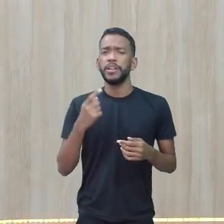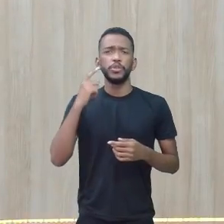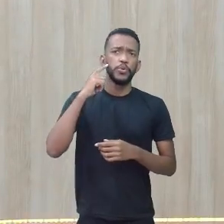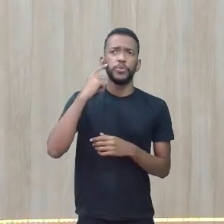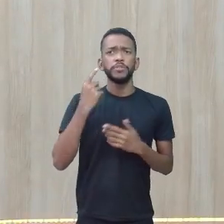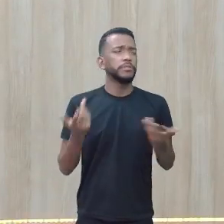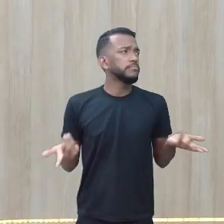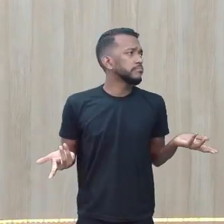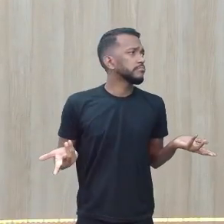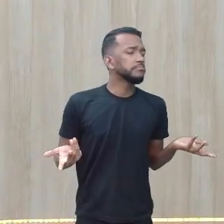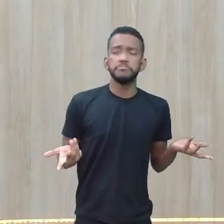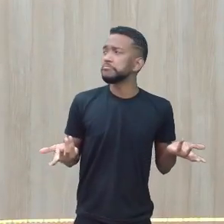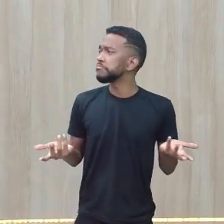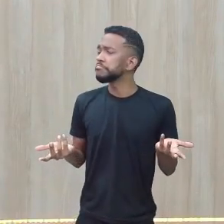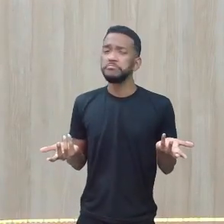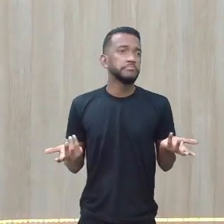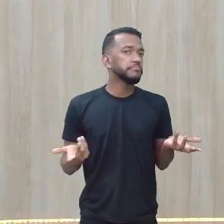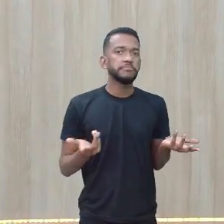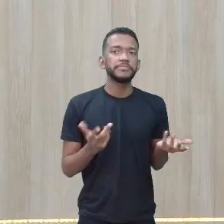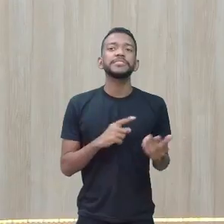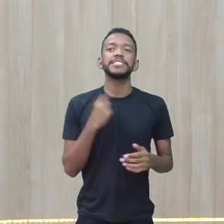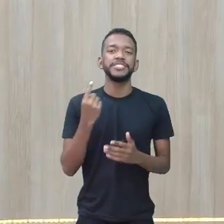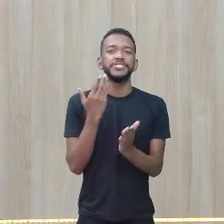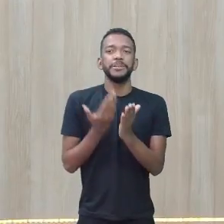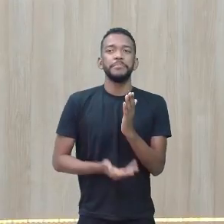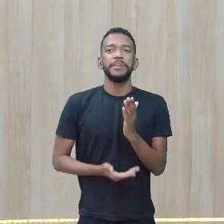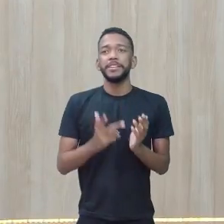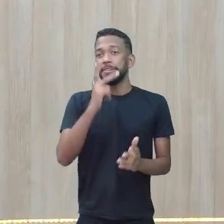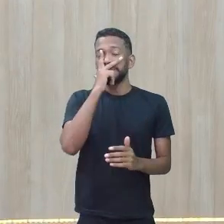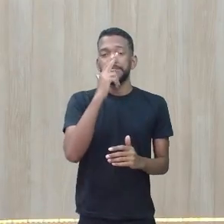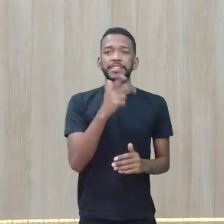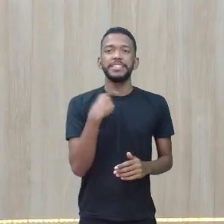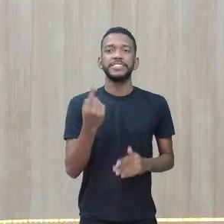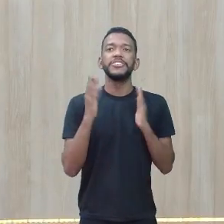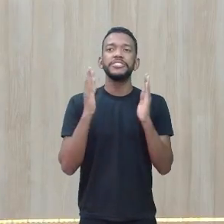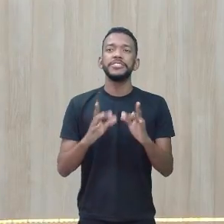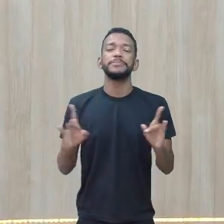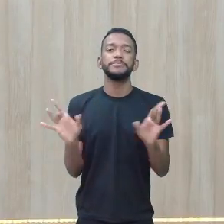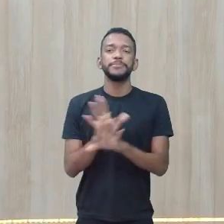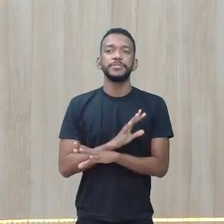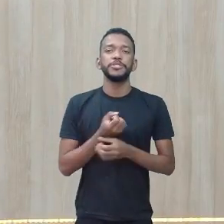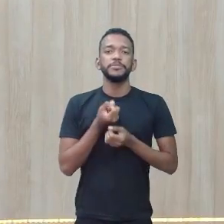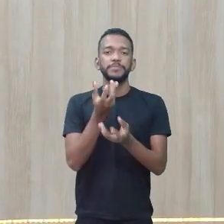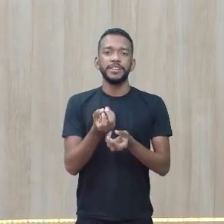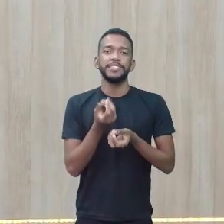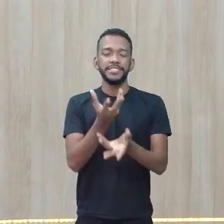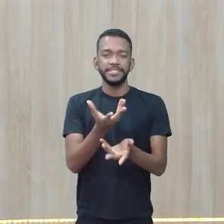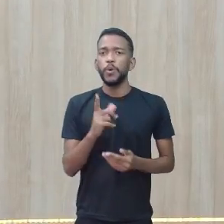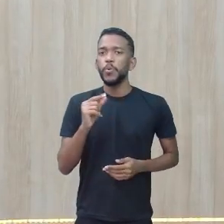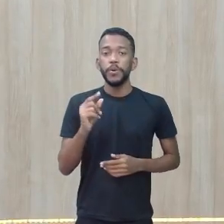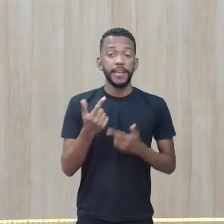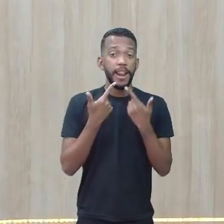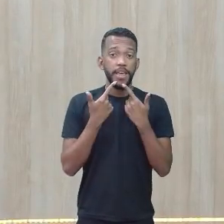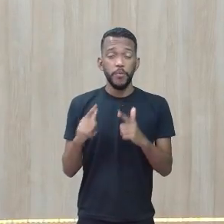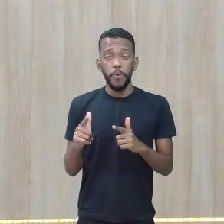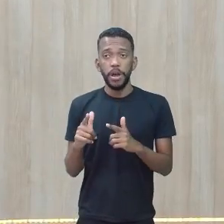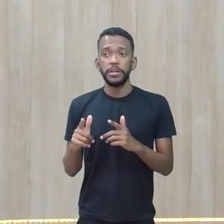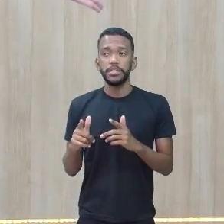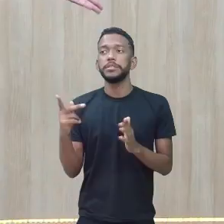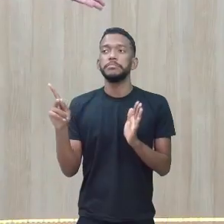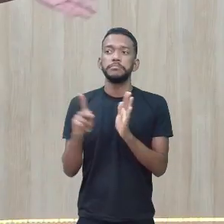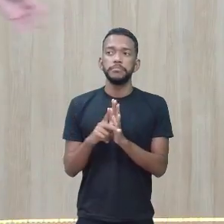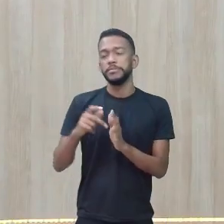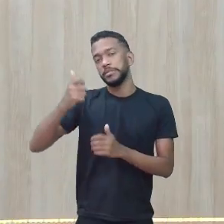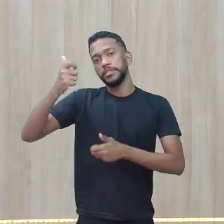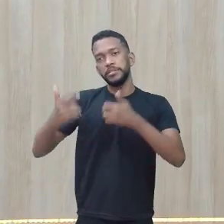Quando a gente está perdido. Então, a gente utiliza como uma forma de expressão. O que a linguagem talvez conseguiria dizer de